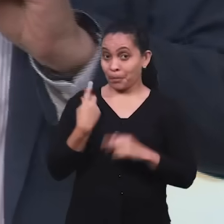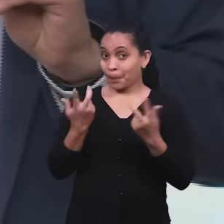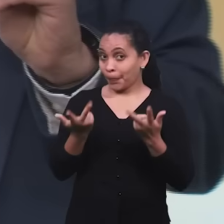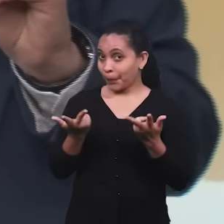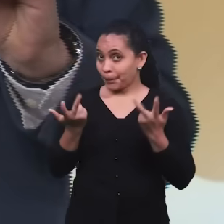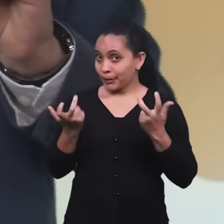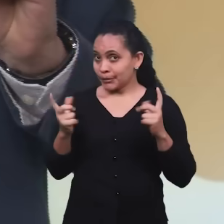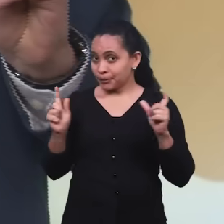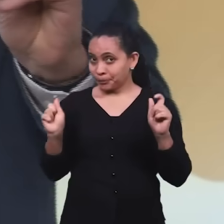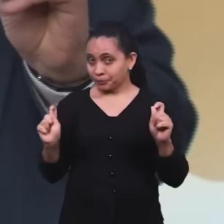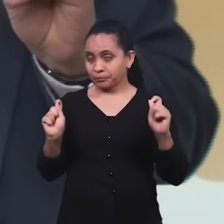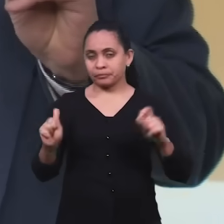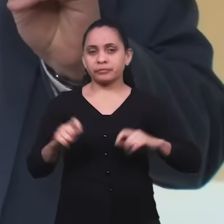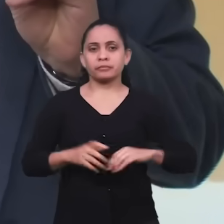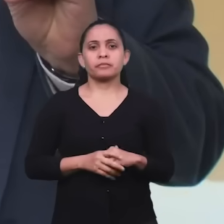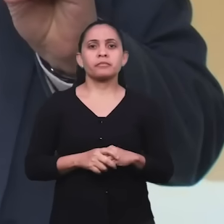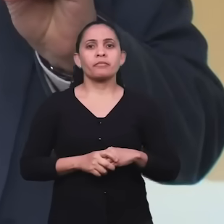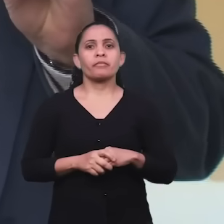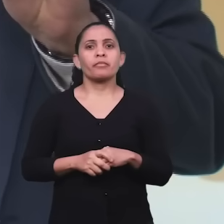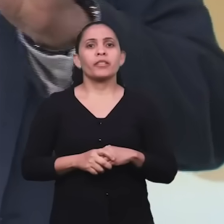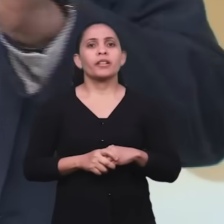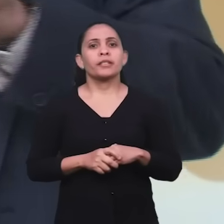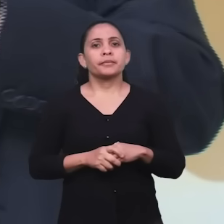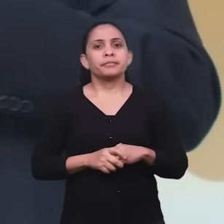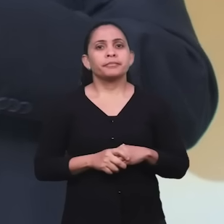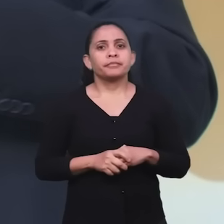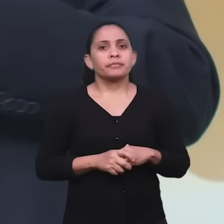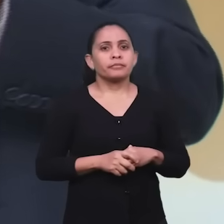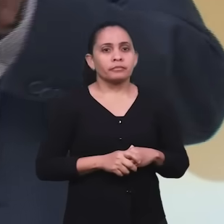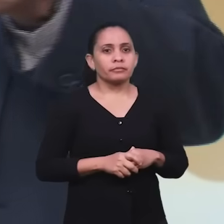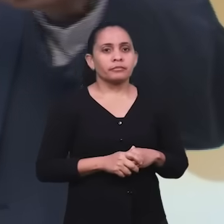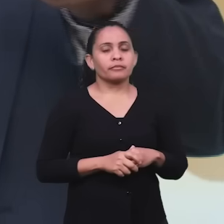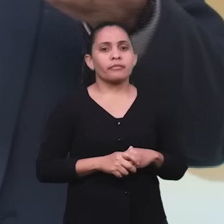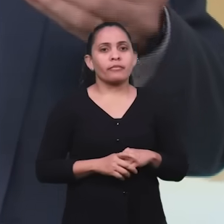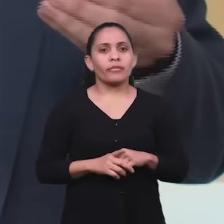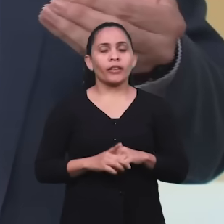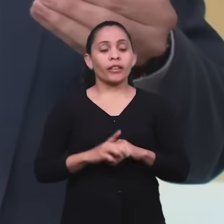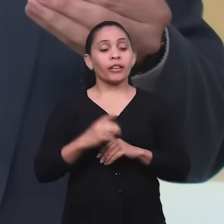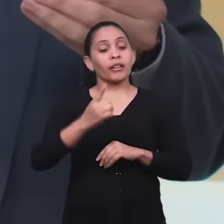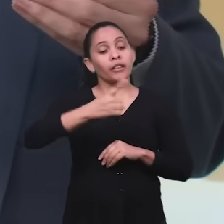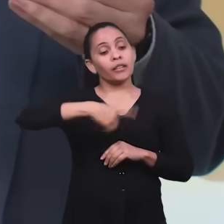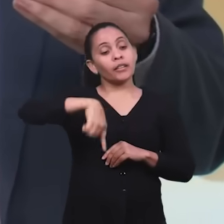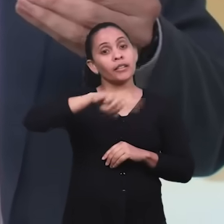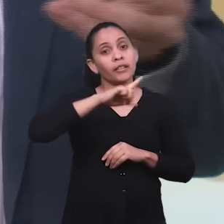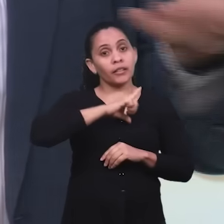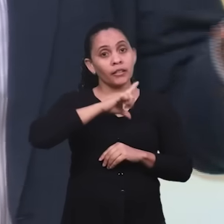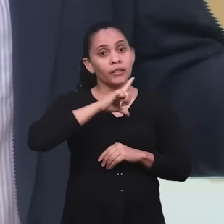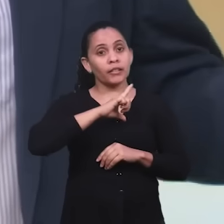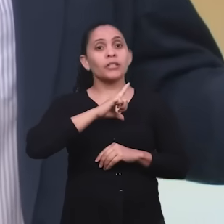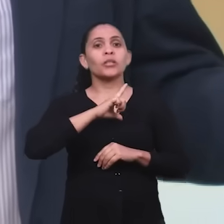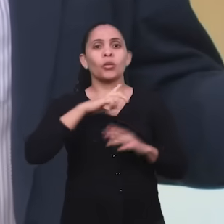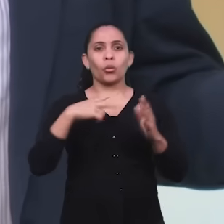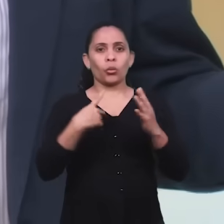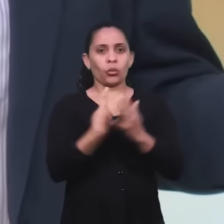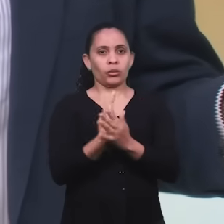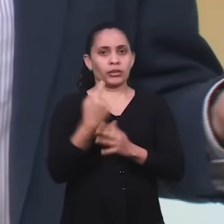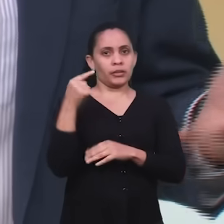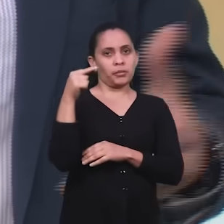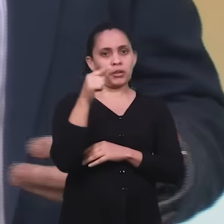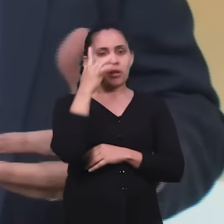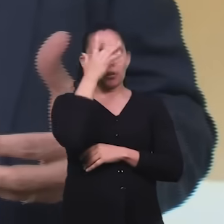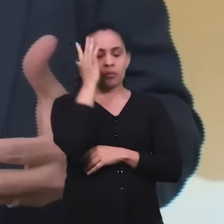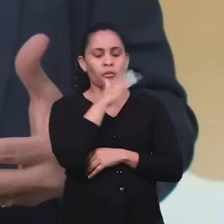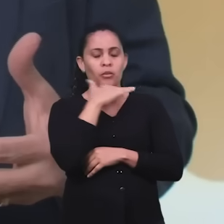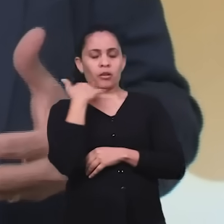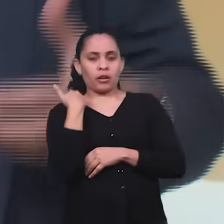vamos percebendo o seguinte, que esse cortejo, que obviamente